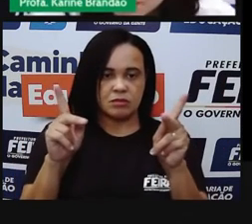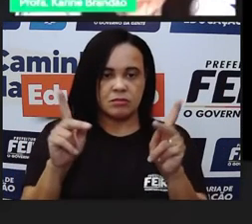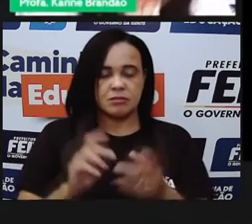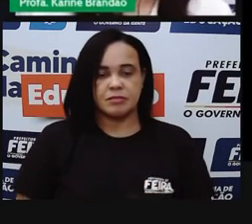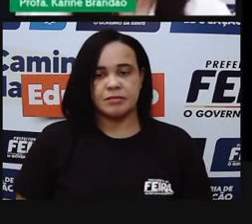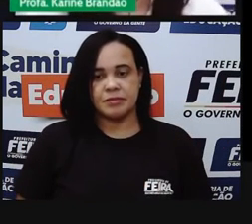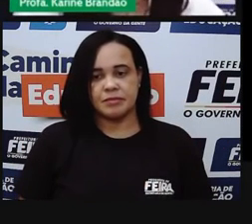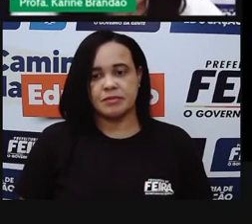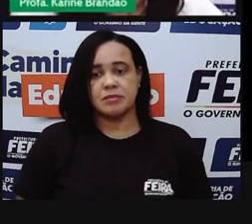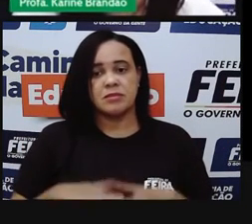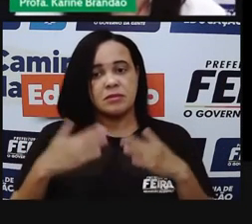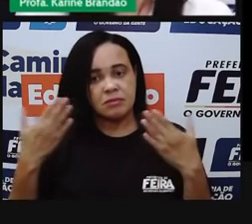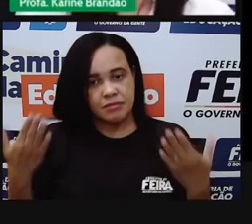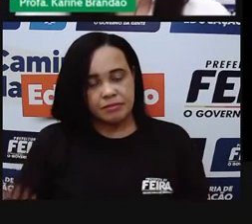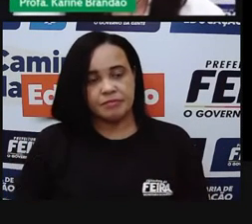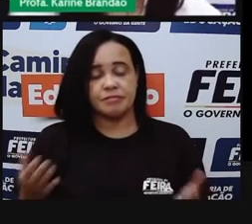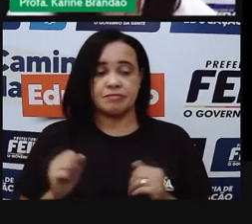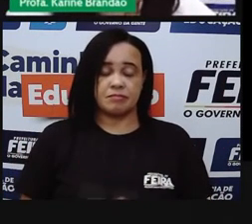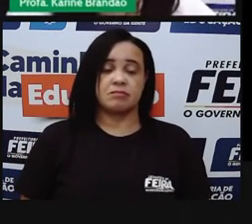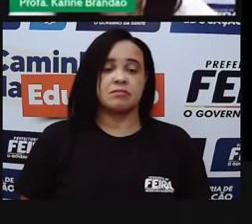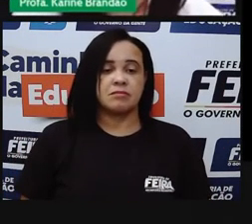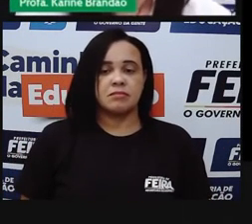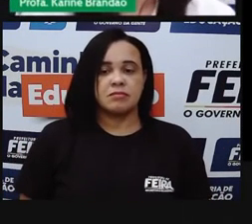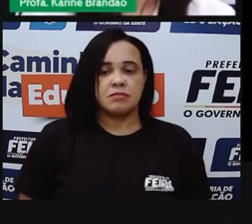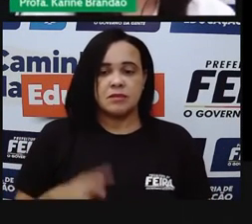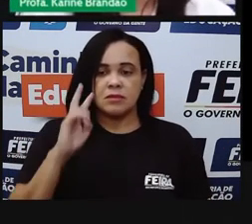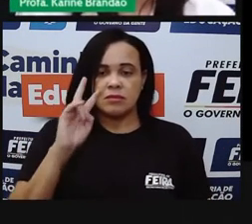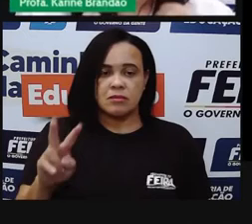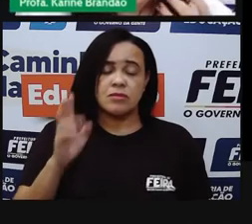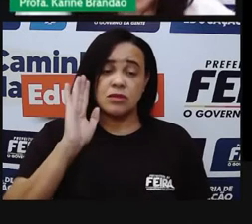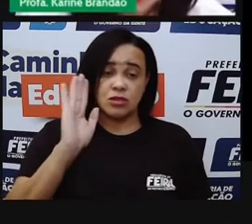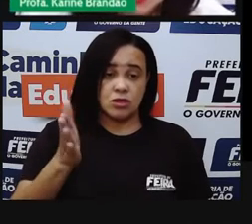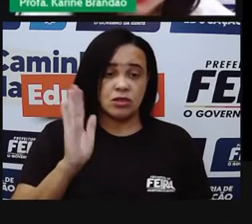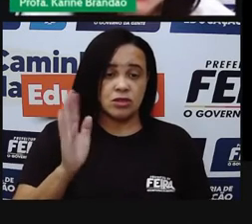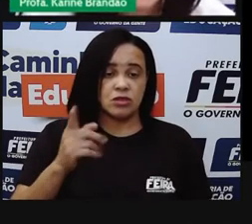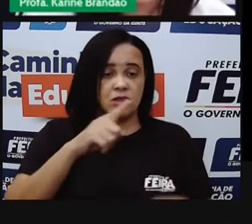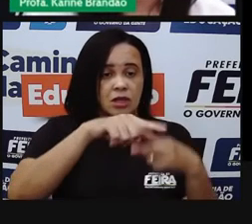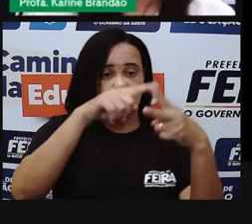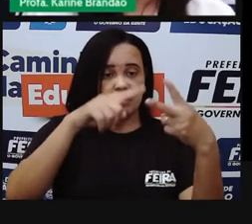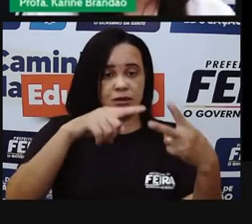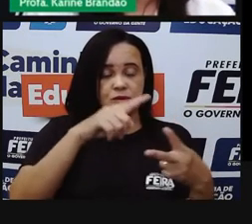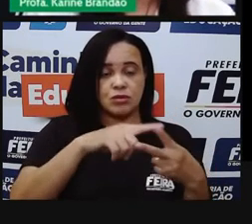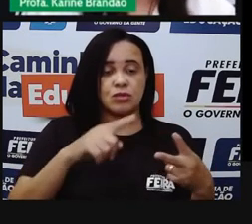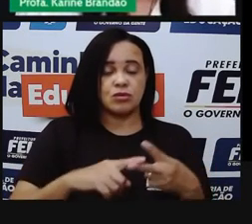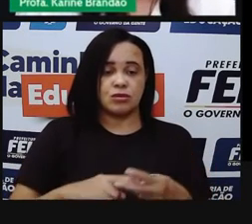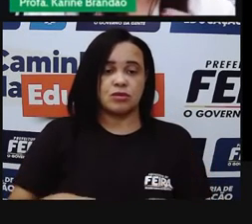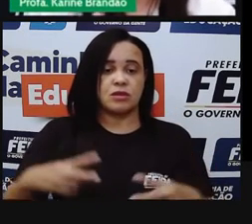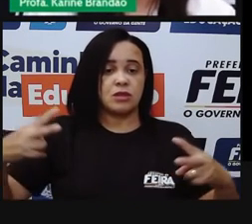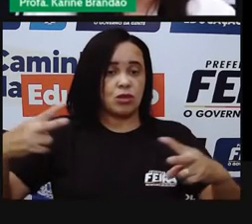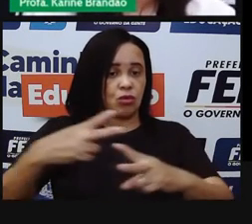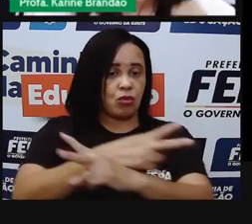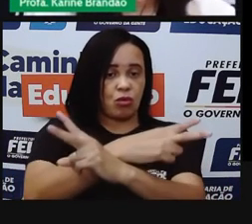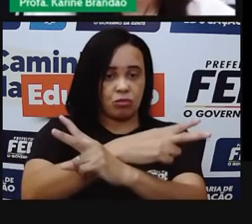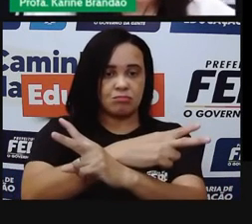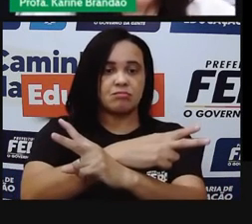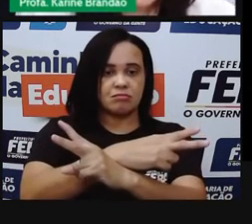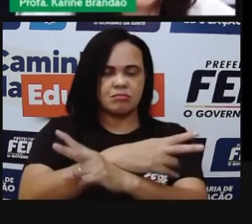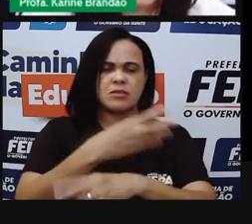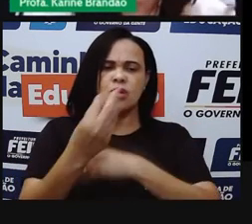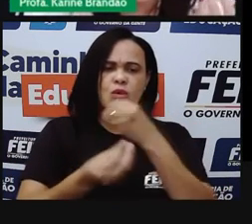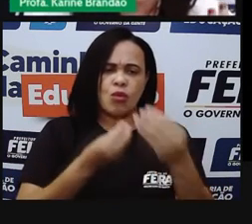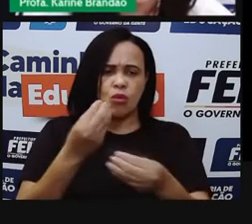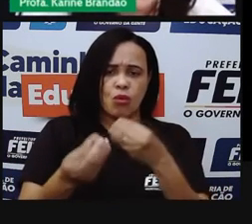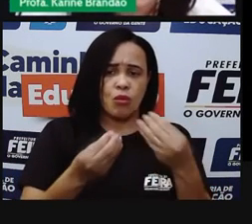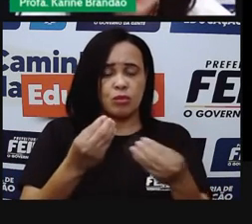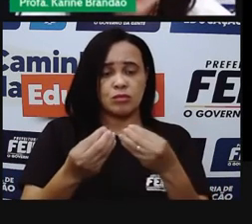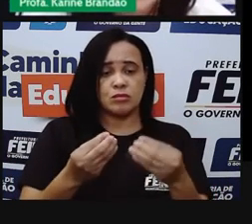Beleza? Então, agora que nós já vimos, né, sobre esses cromossomos, a gente tem que entender que esses cromossomos, para